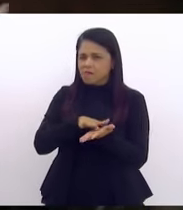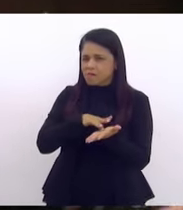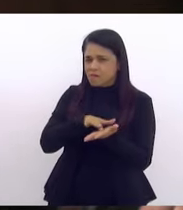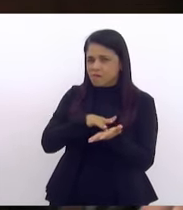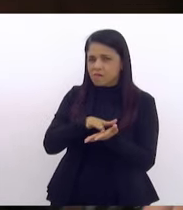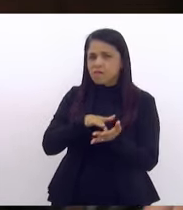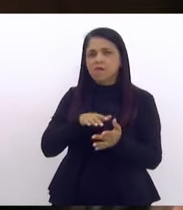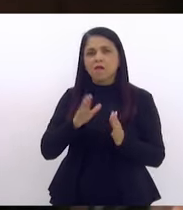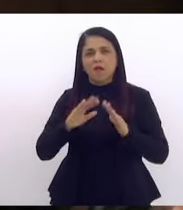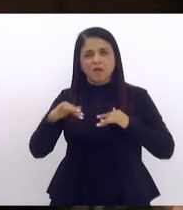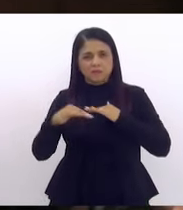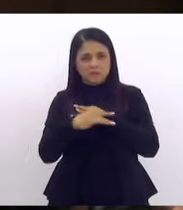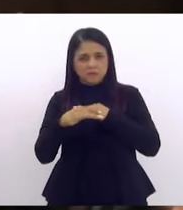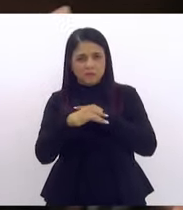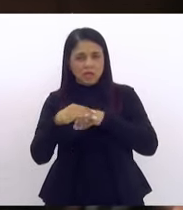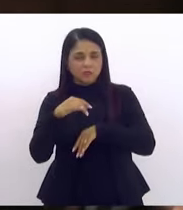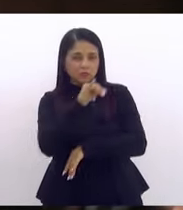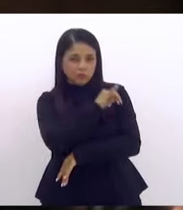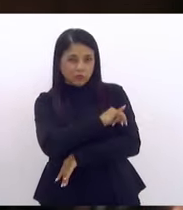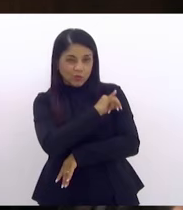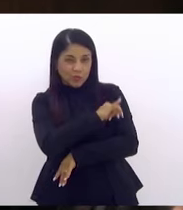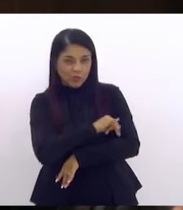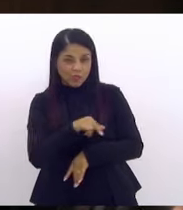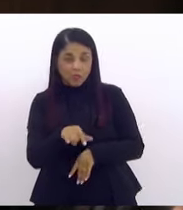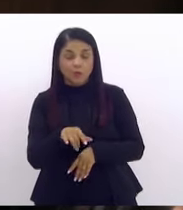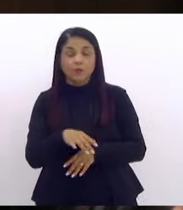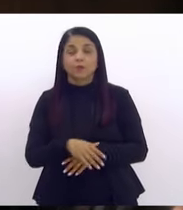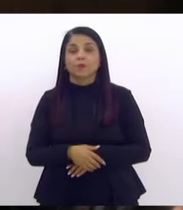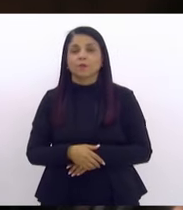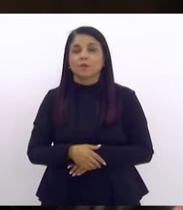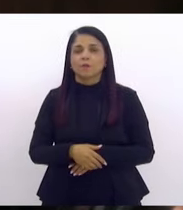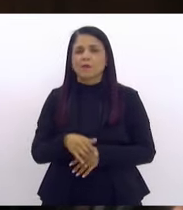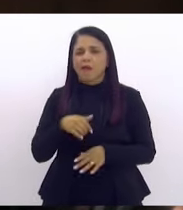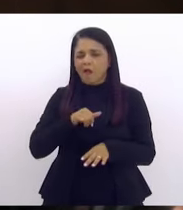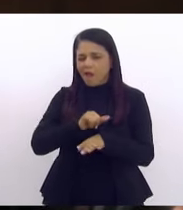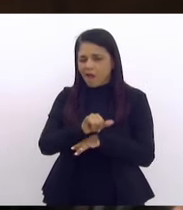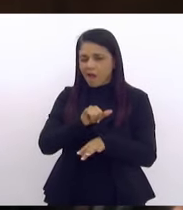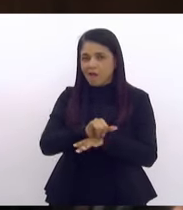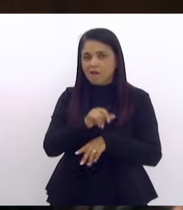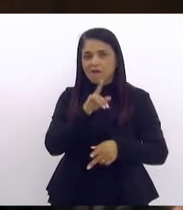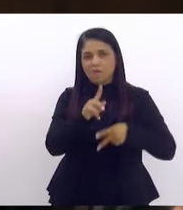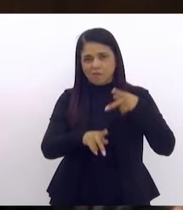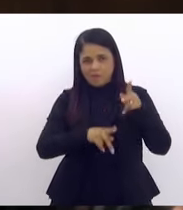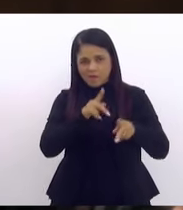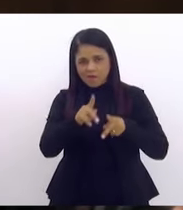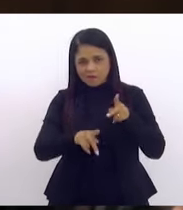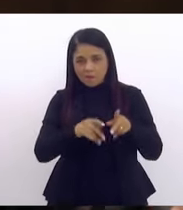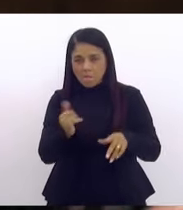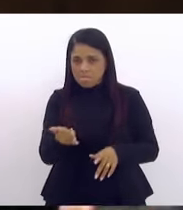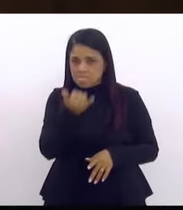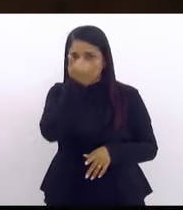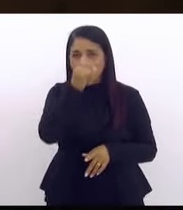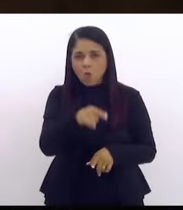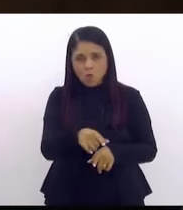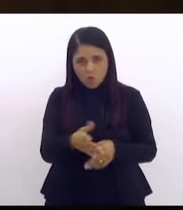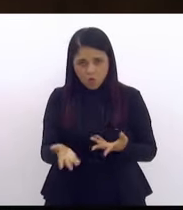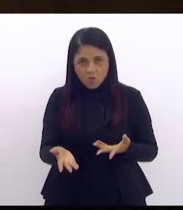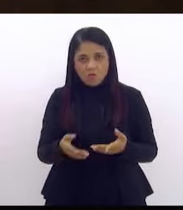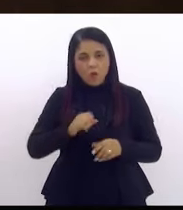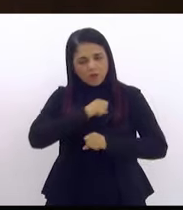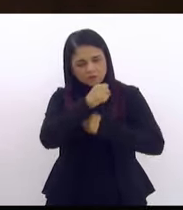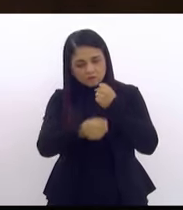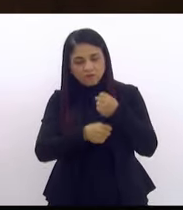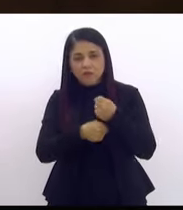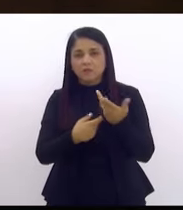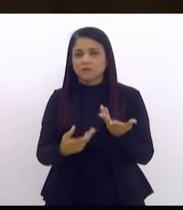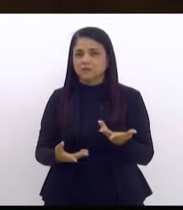está tentando maquiar a cidade do Rio de Janeiro para poder enganar a população mais uma vez ano que vem. E